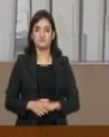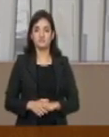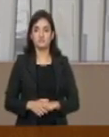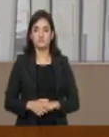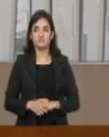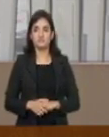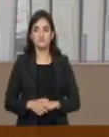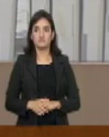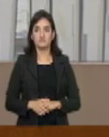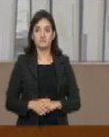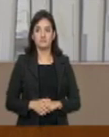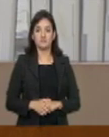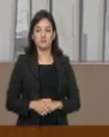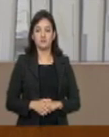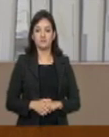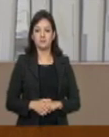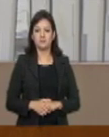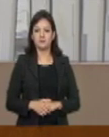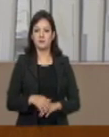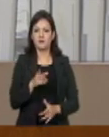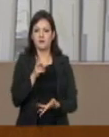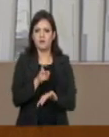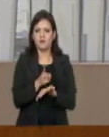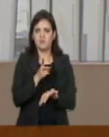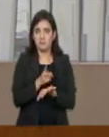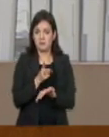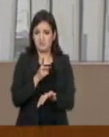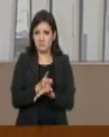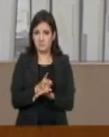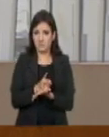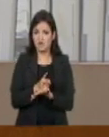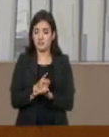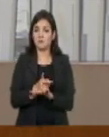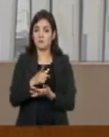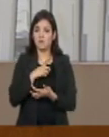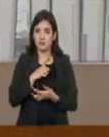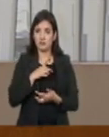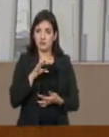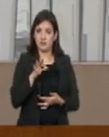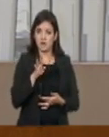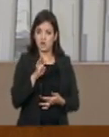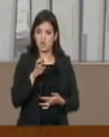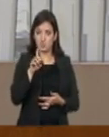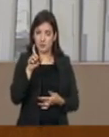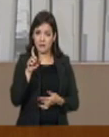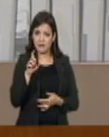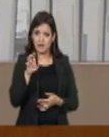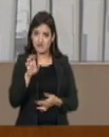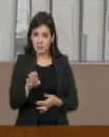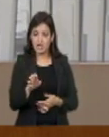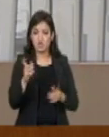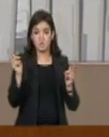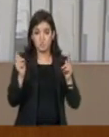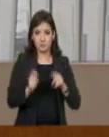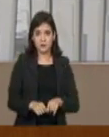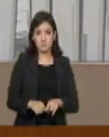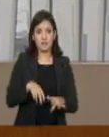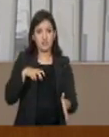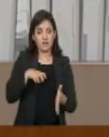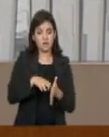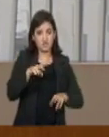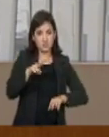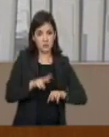Ressalte-se que, mesmo prevalecendo a tese de possibilidade de execução da pena após segunda